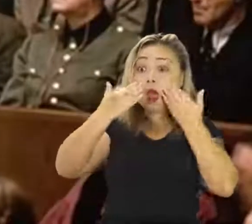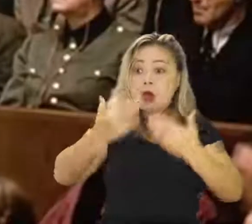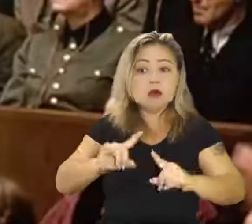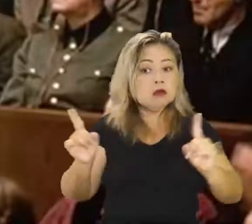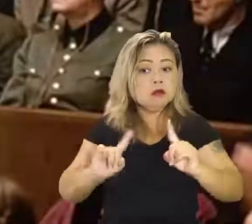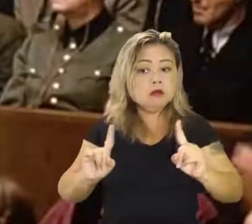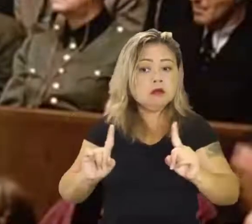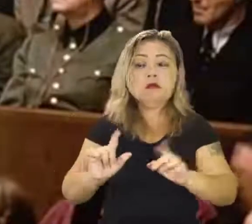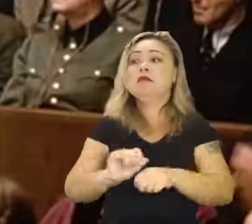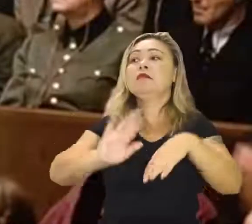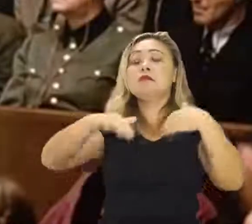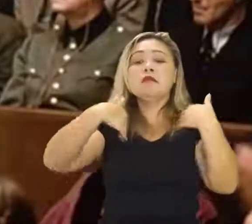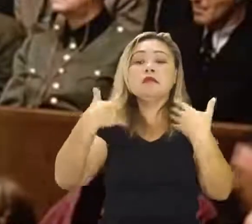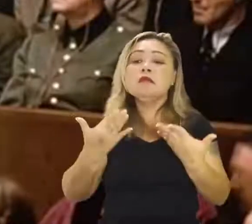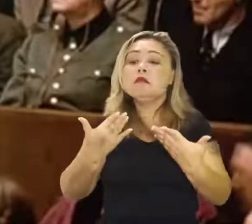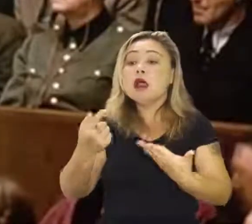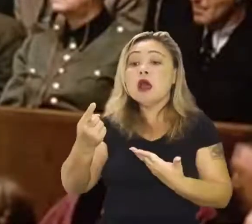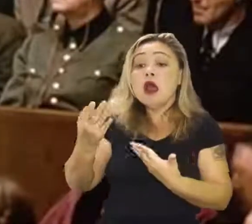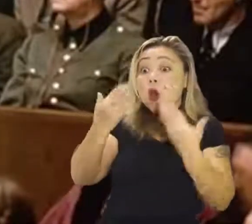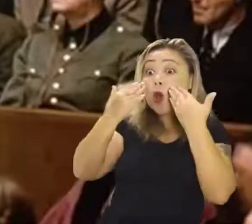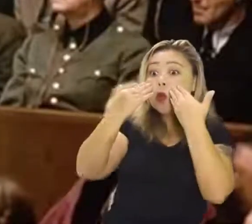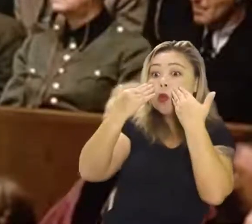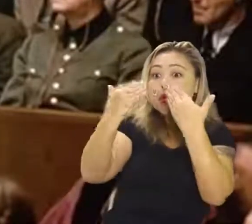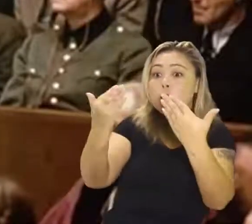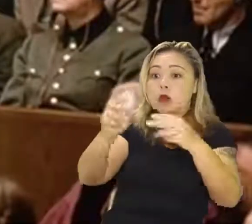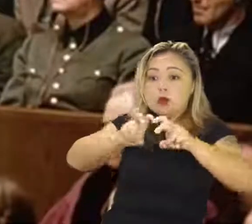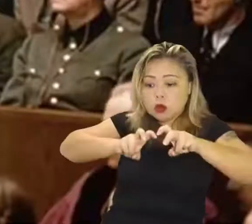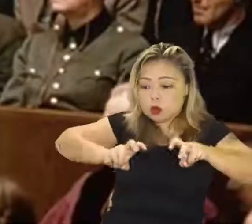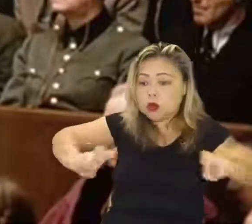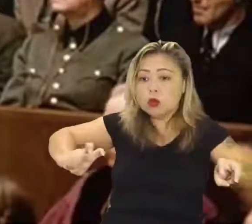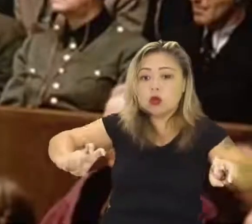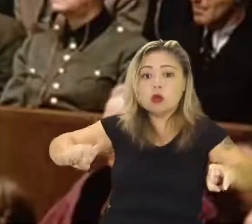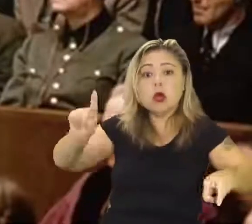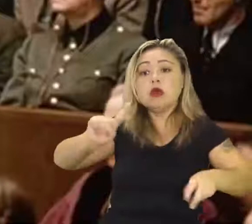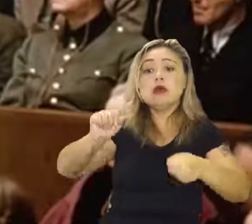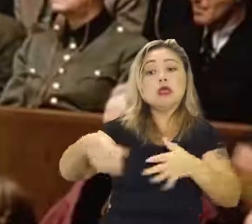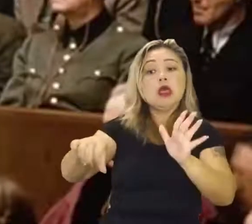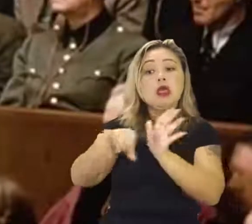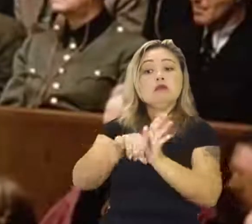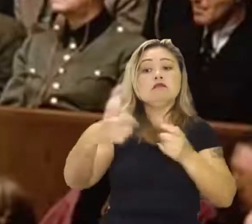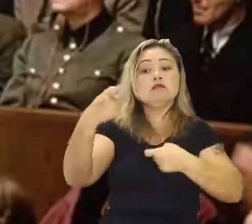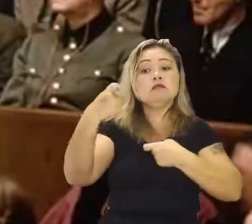Então, nós estamos aqui diante desse tribunal julgando esse crime de guerra.